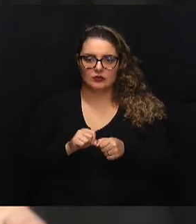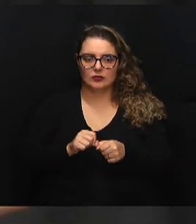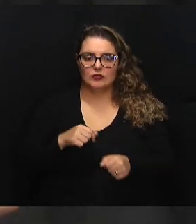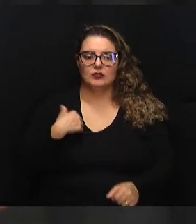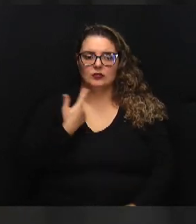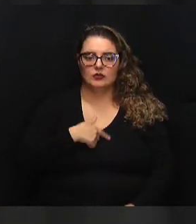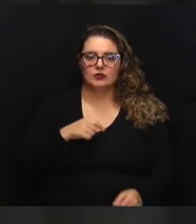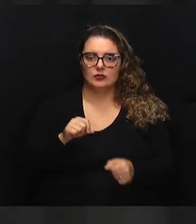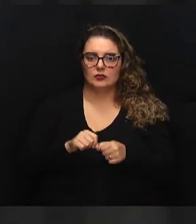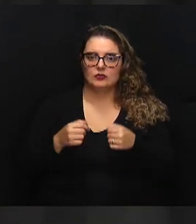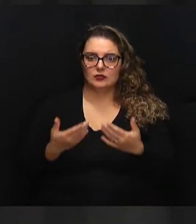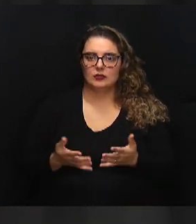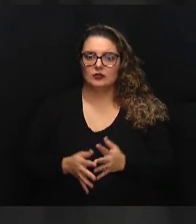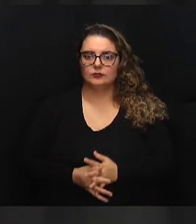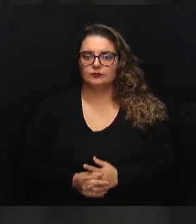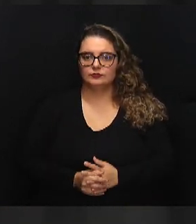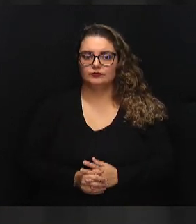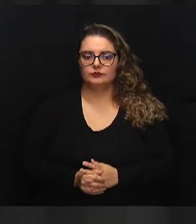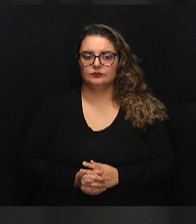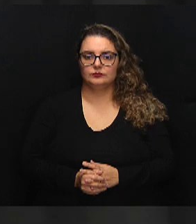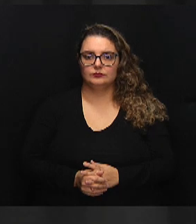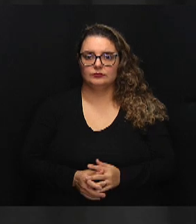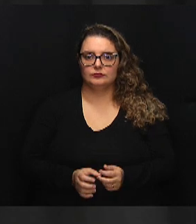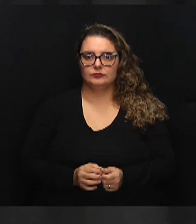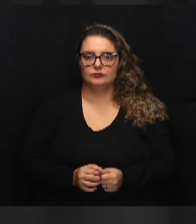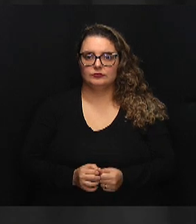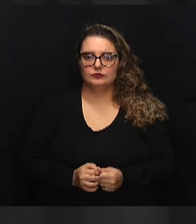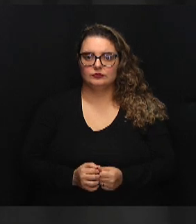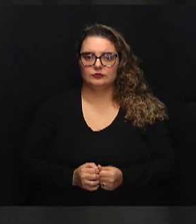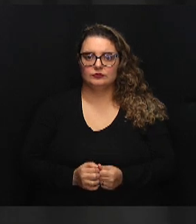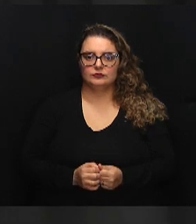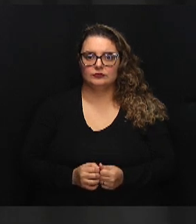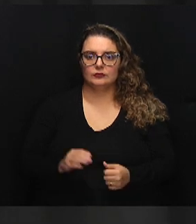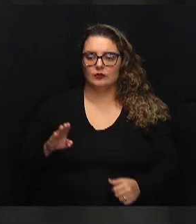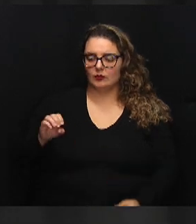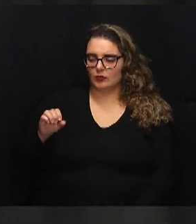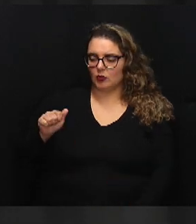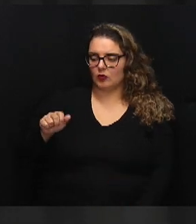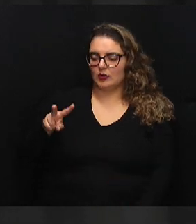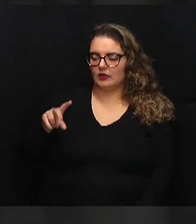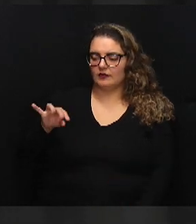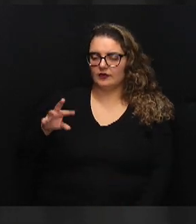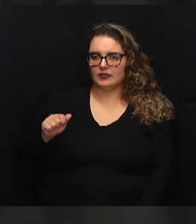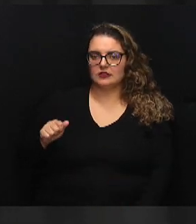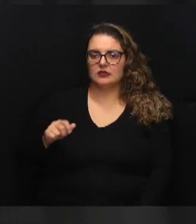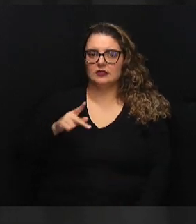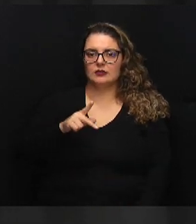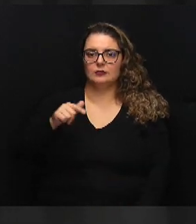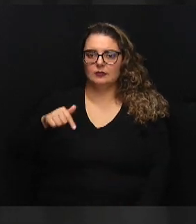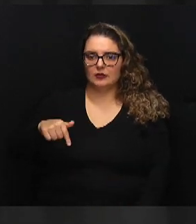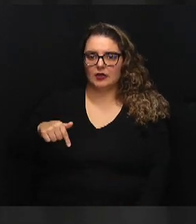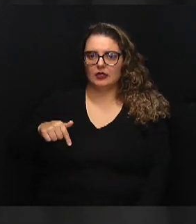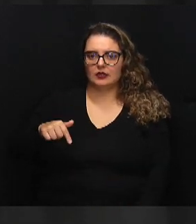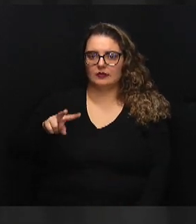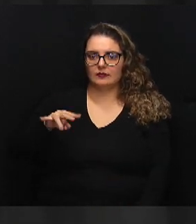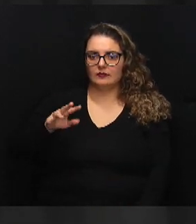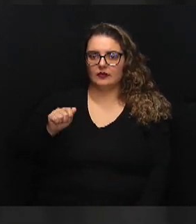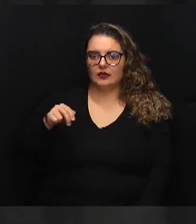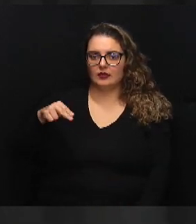ficou com Boa Vista e Parque Via Norte, para a gente tomar conta. Mas